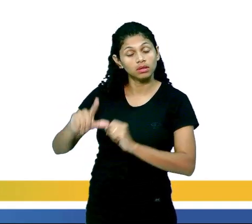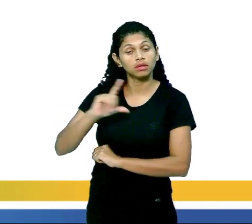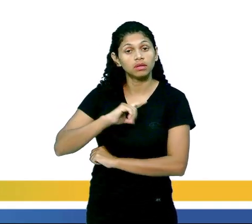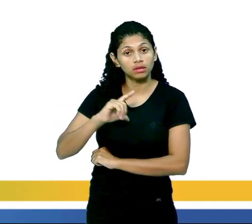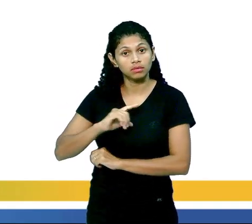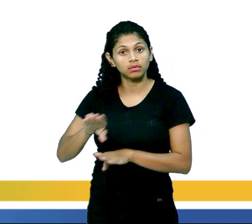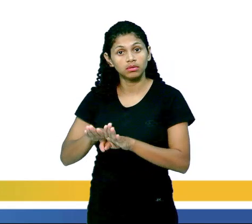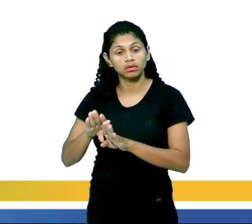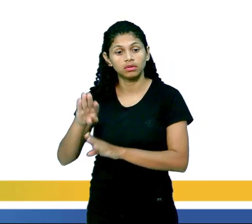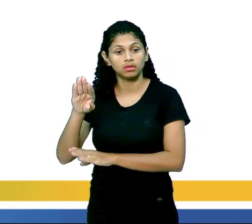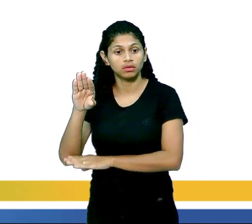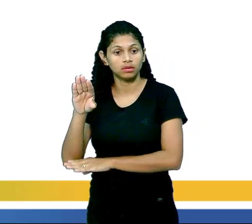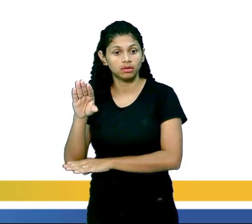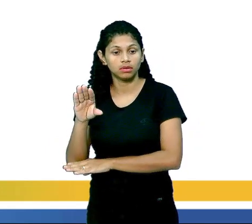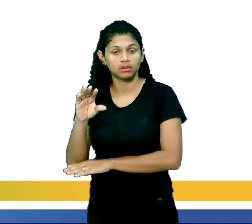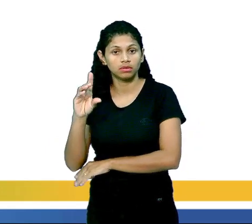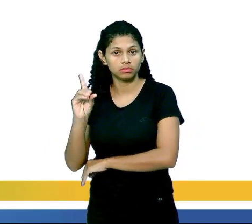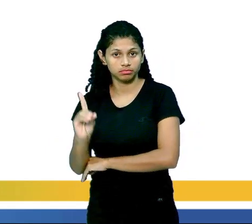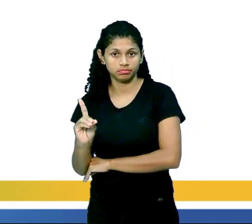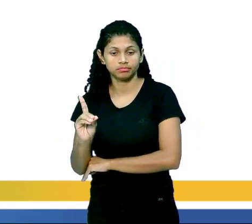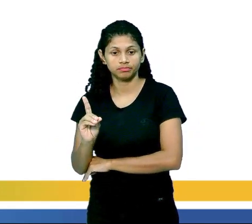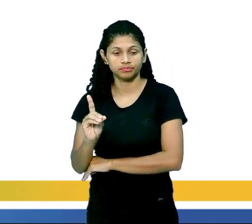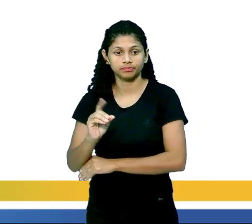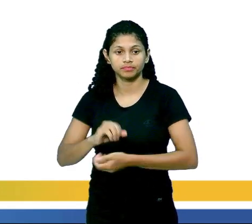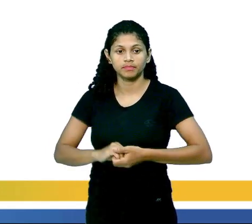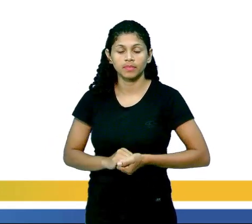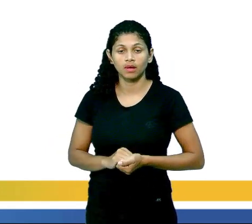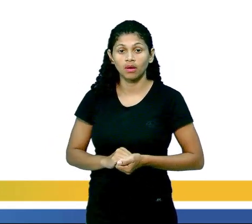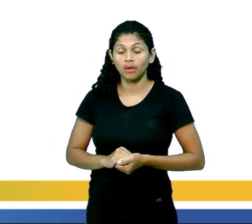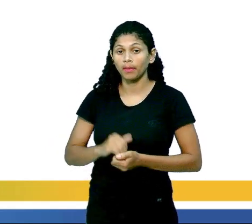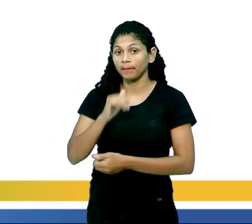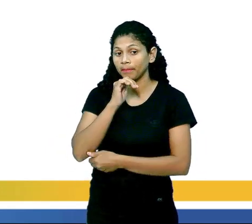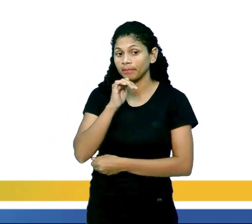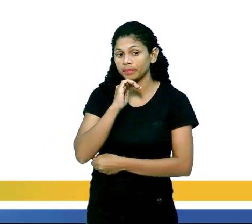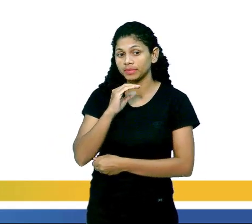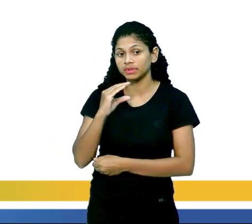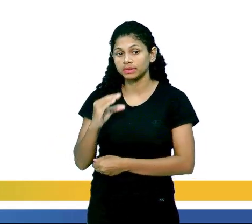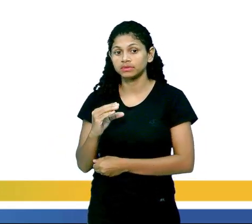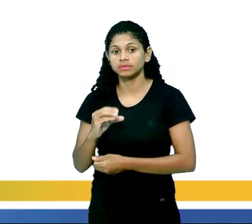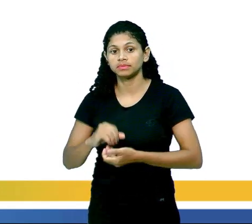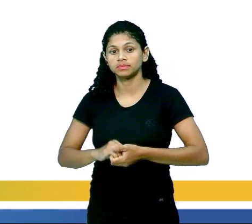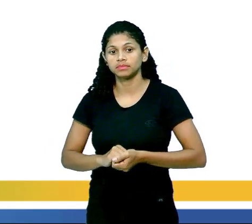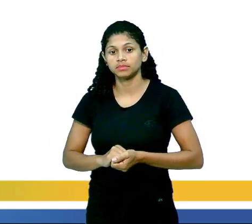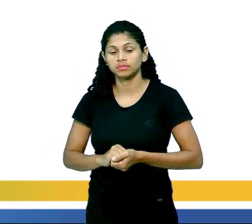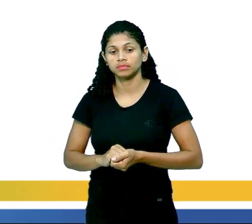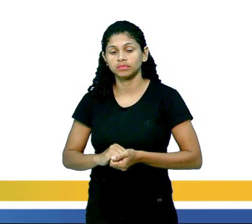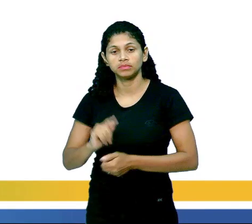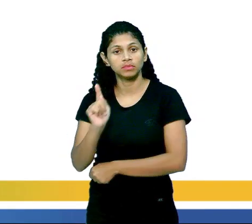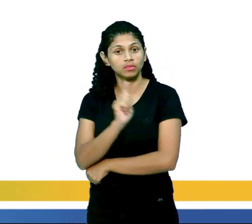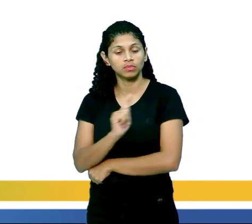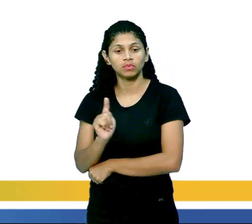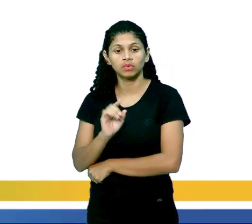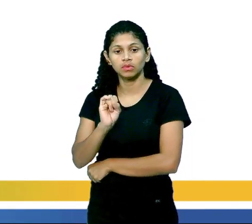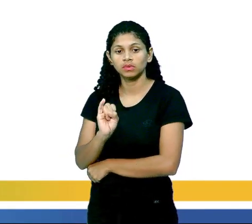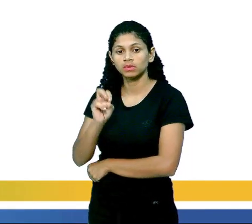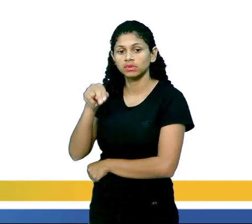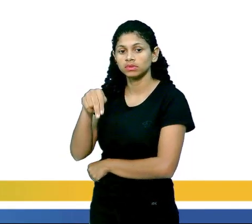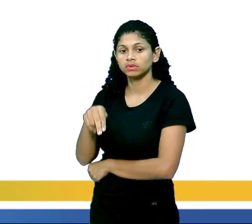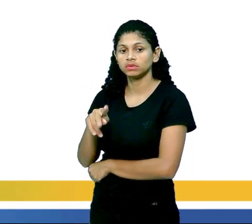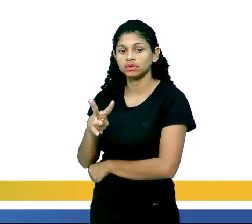injetora. C. A função não é invencível, pois ela é bijetora.